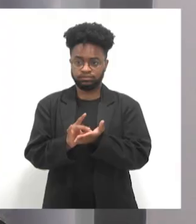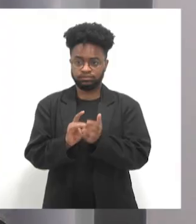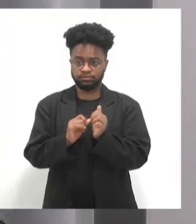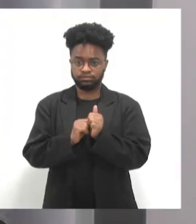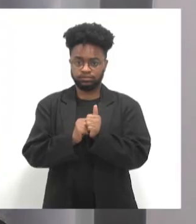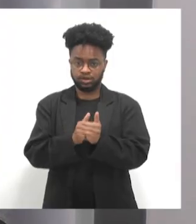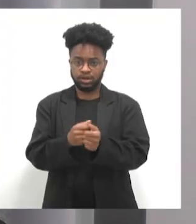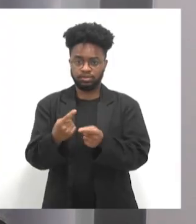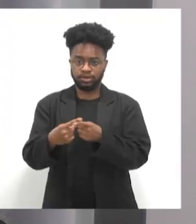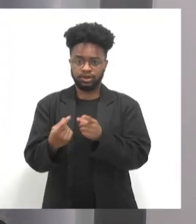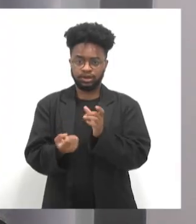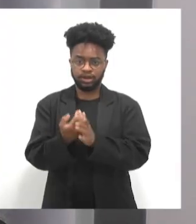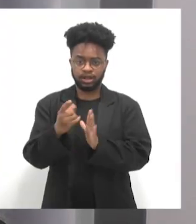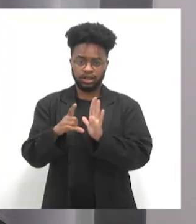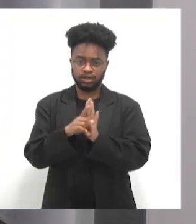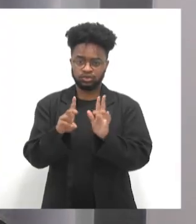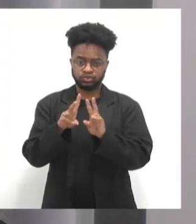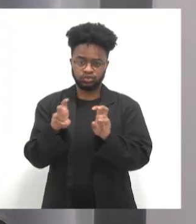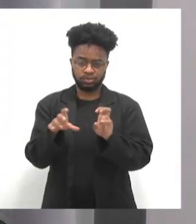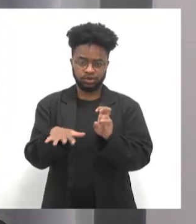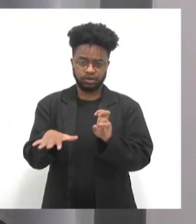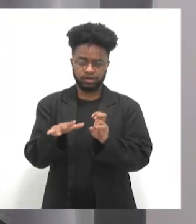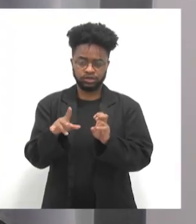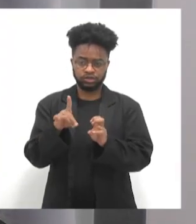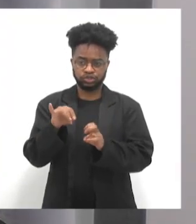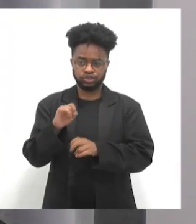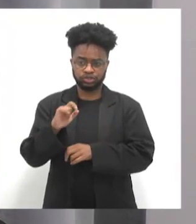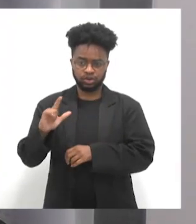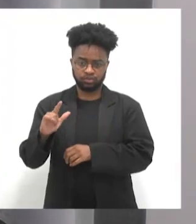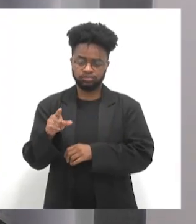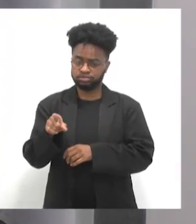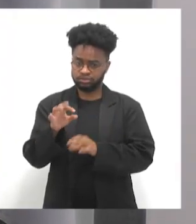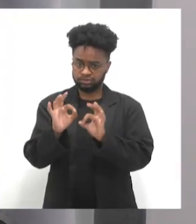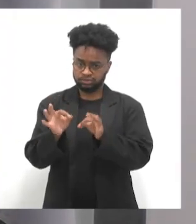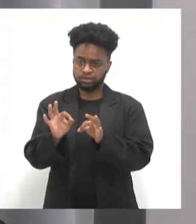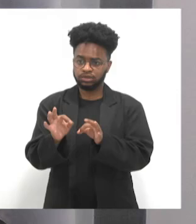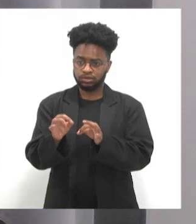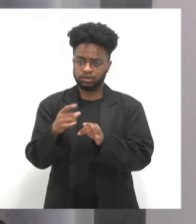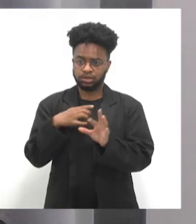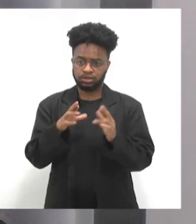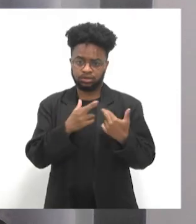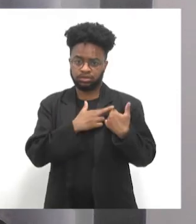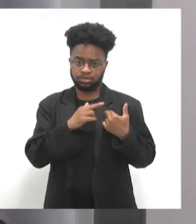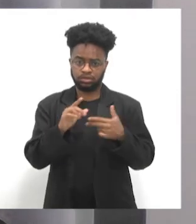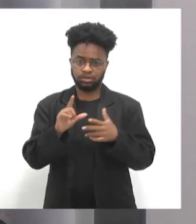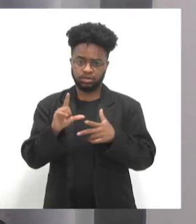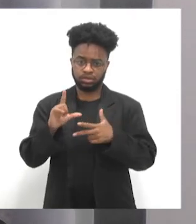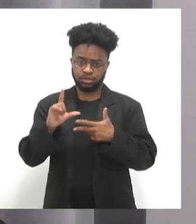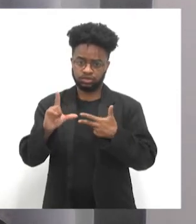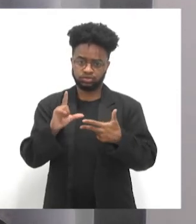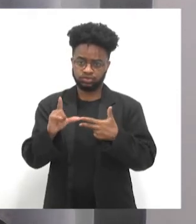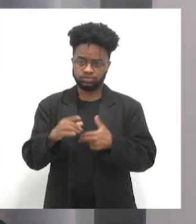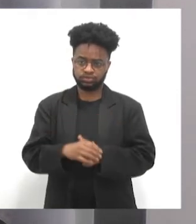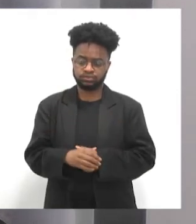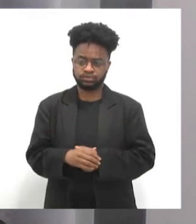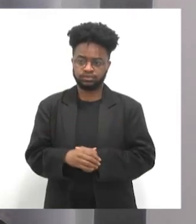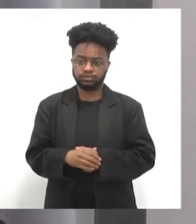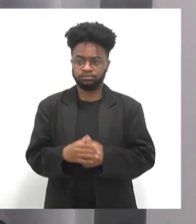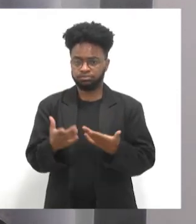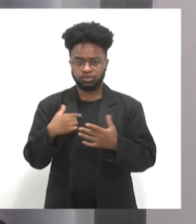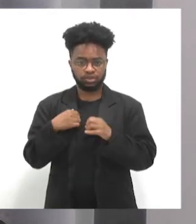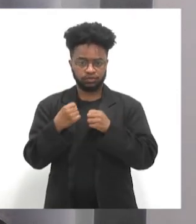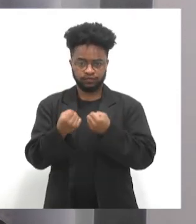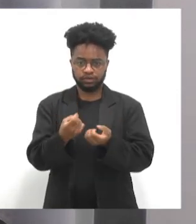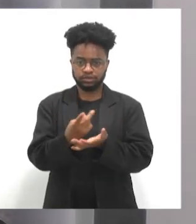legislando sobre ambiente digital, mas a matéria é muito mais específica e competência do legislador. Eu sempre defendo a competência do legislador estadual para qualquer